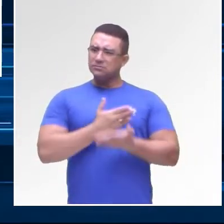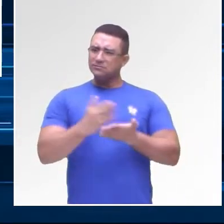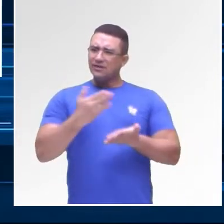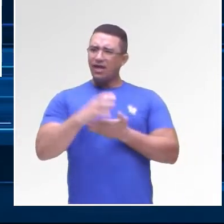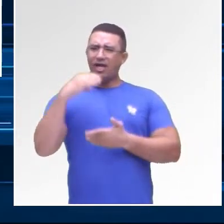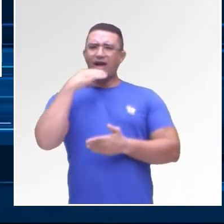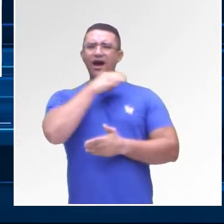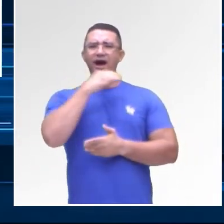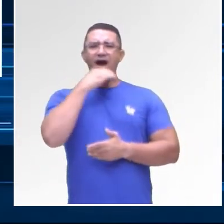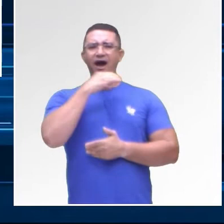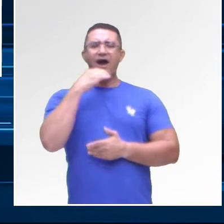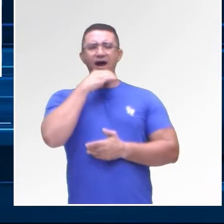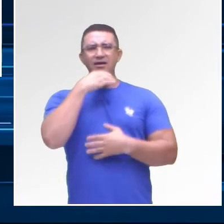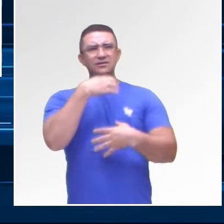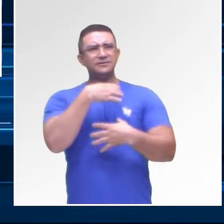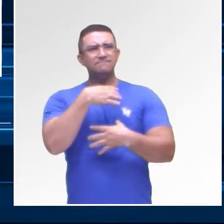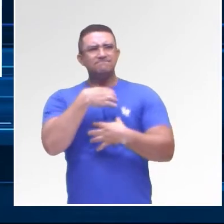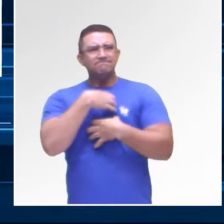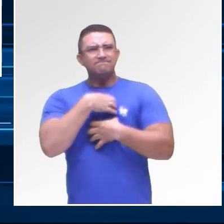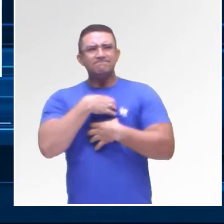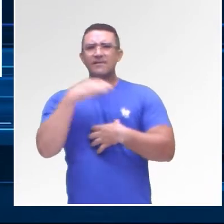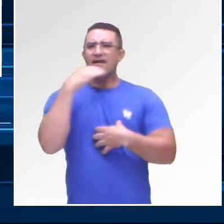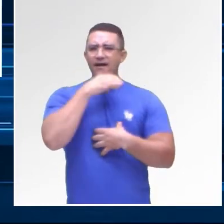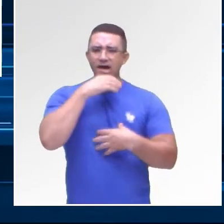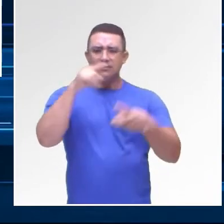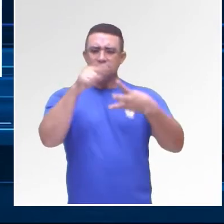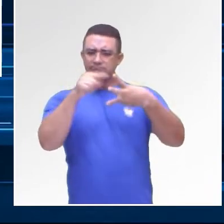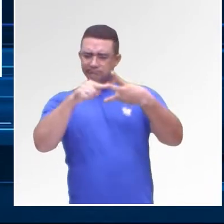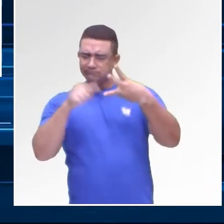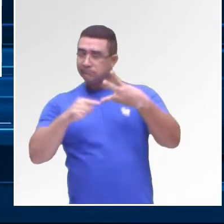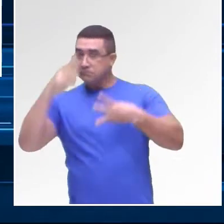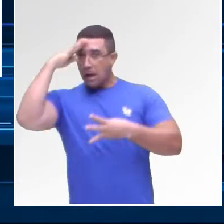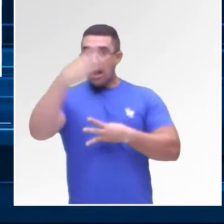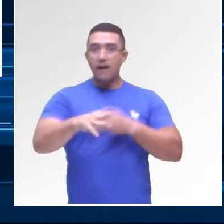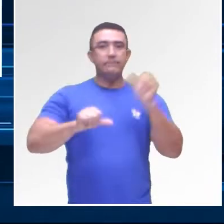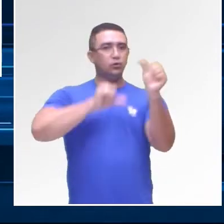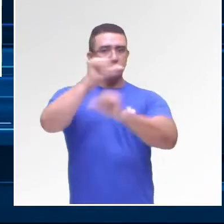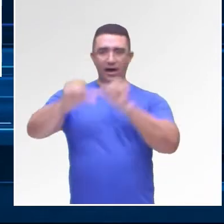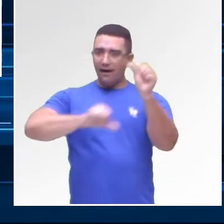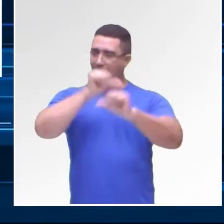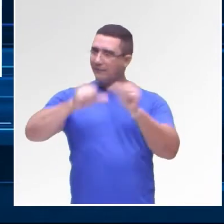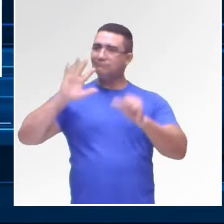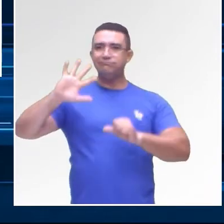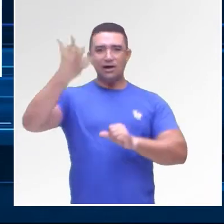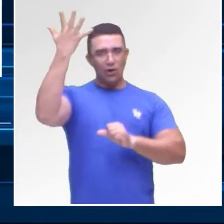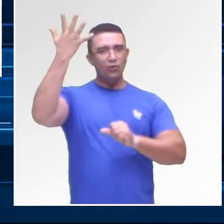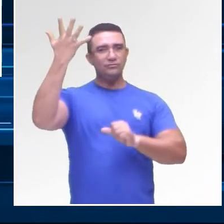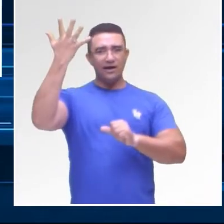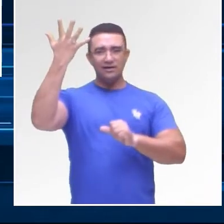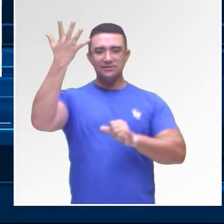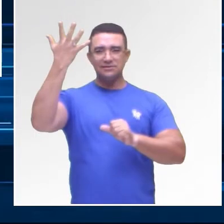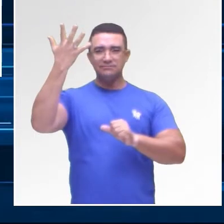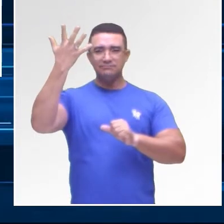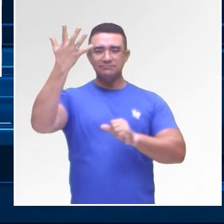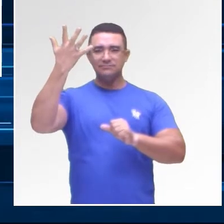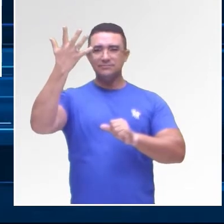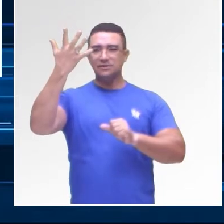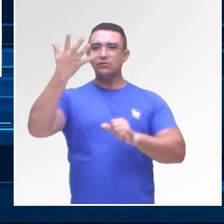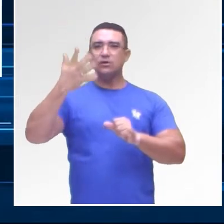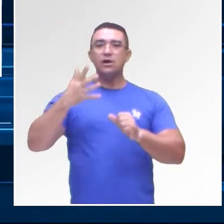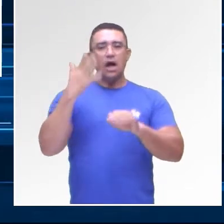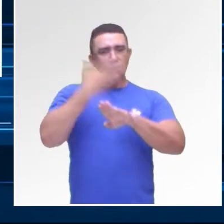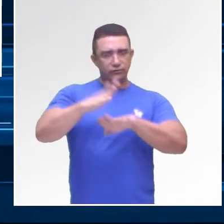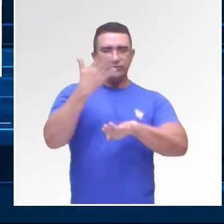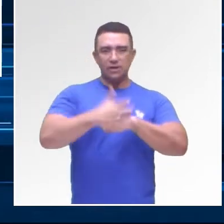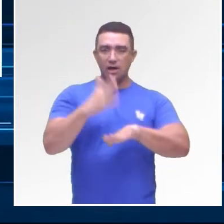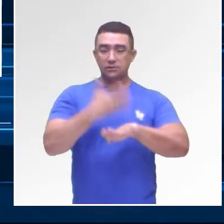Então, essas são as 3 principais mudanças que acontecem simultaneamente ao exercício. E